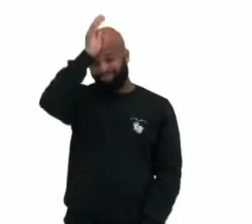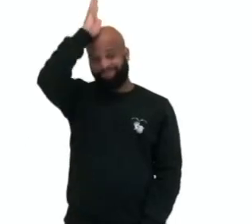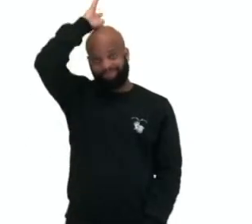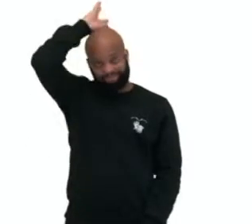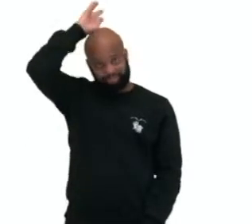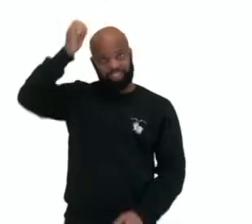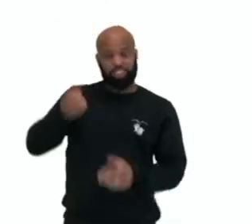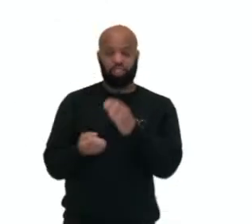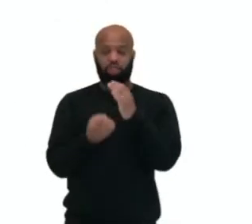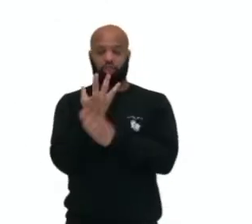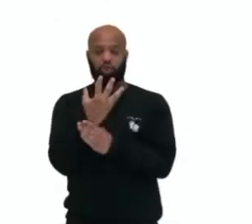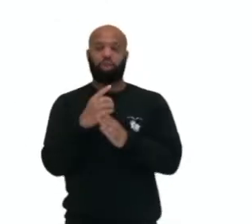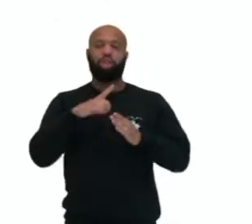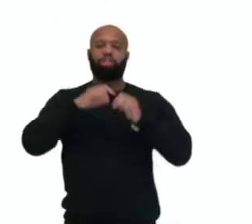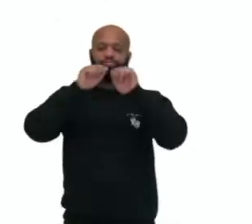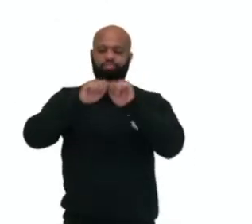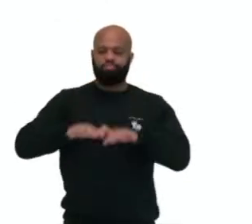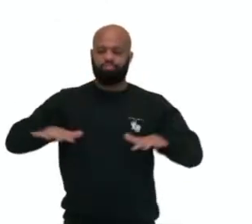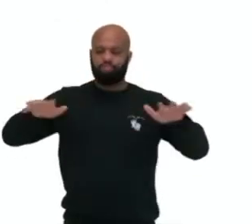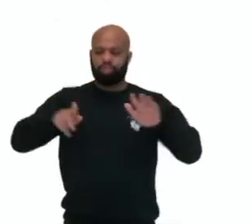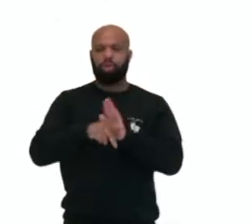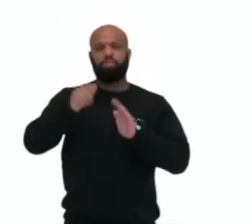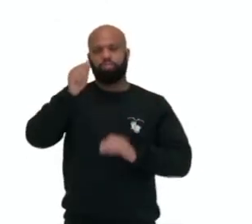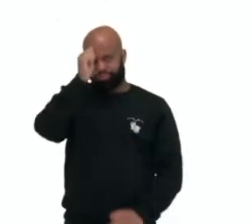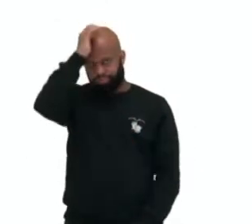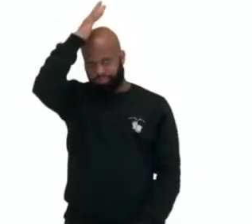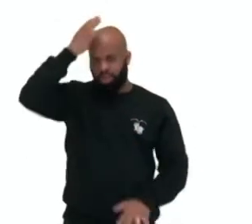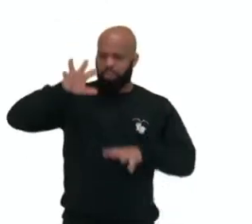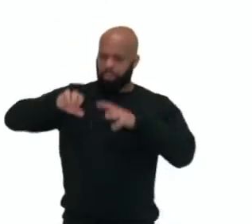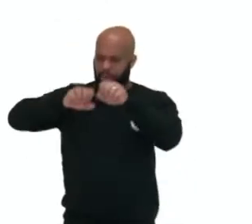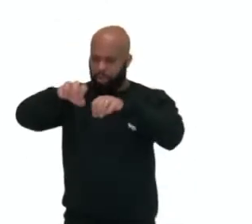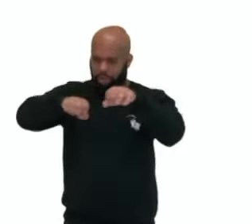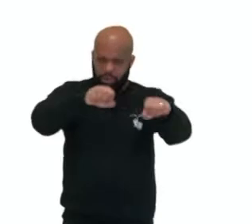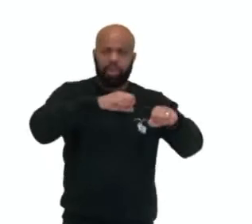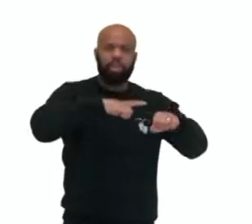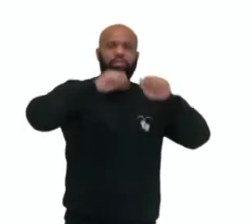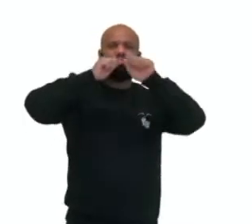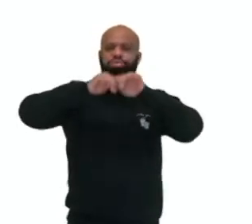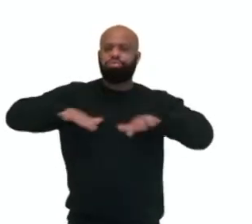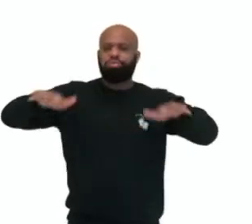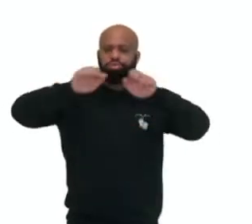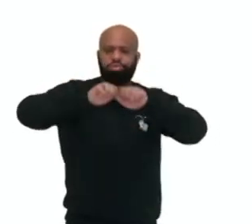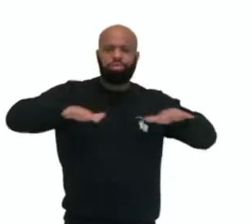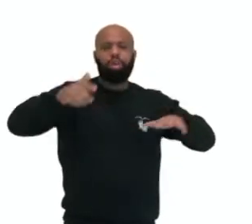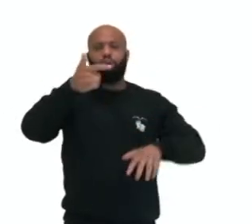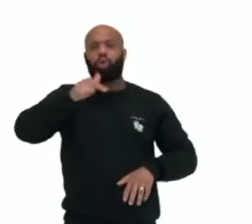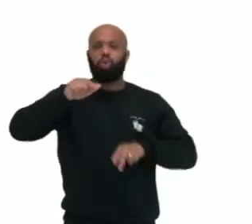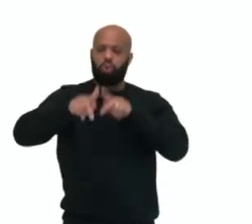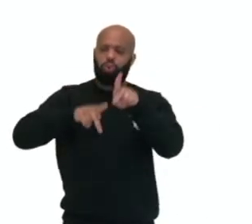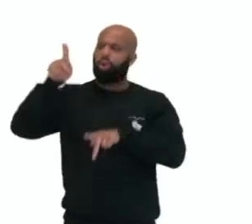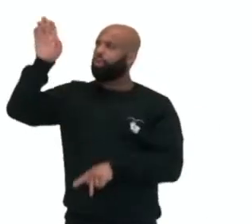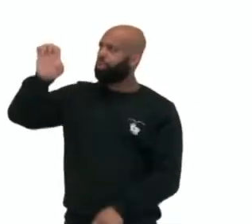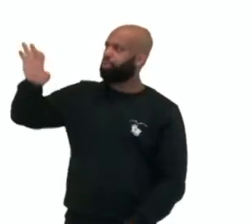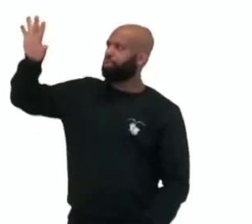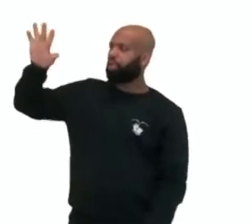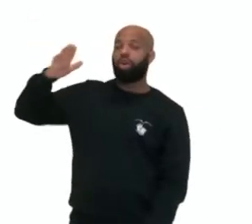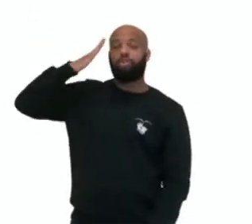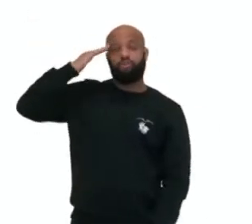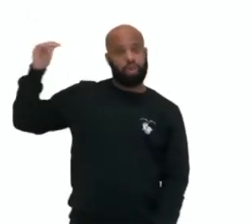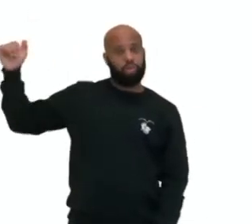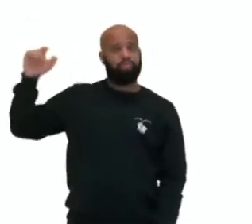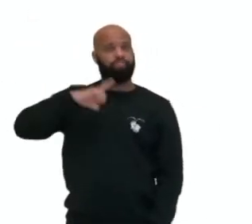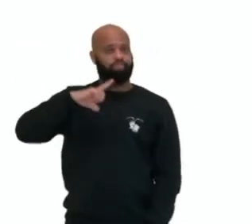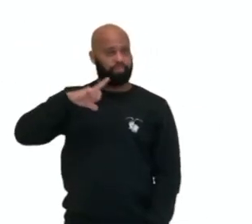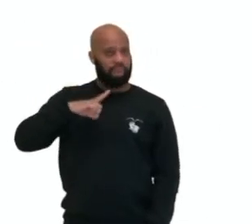Romano. Com a expansão do Império, foi sendo difundida entre os demais povos europeus e se tornou popular,